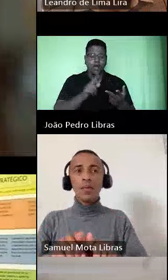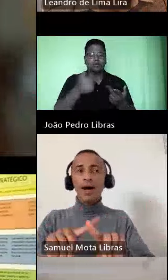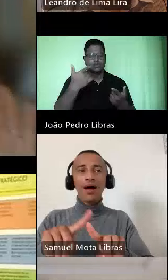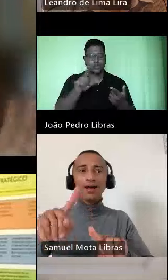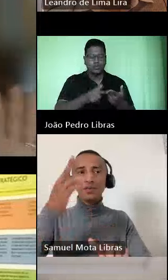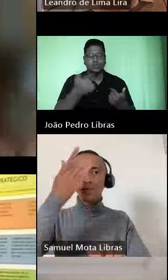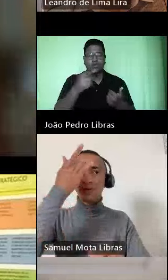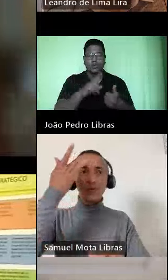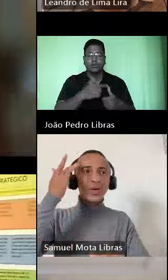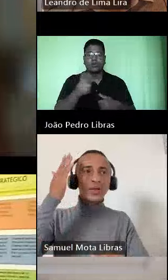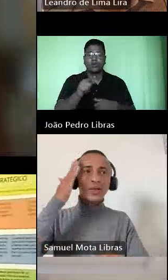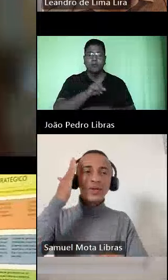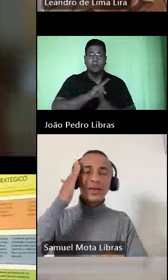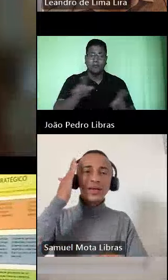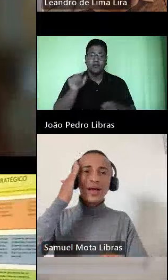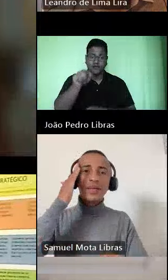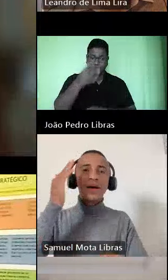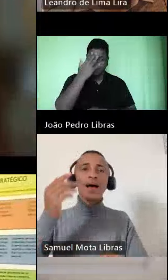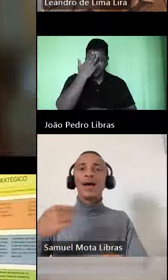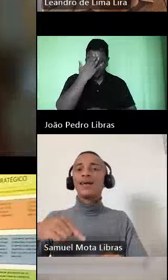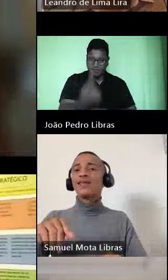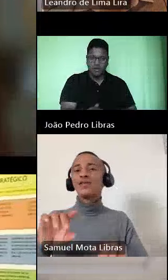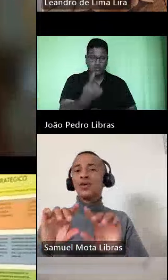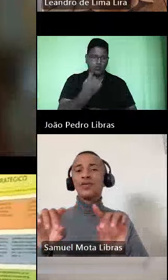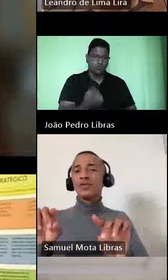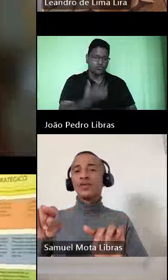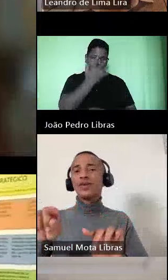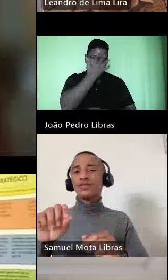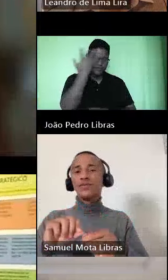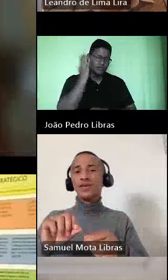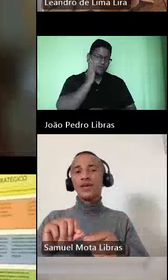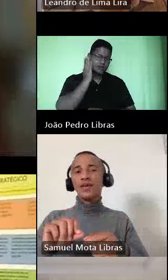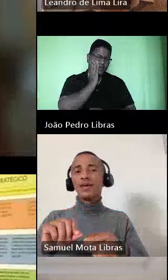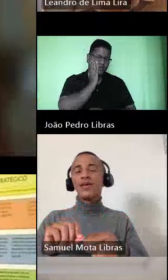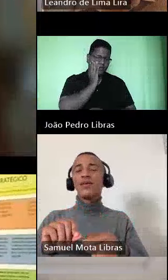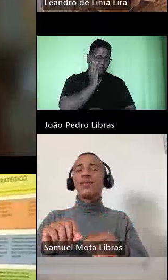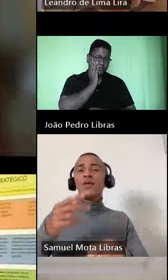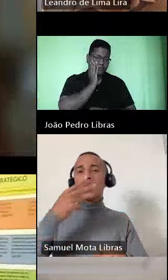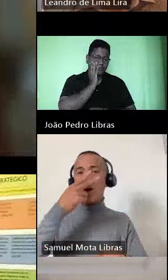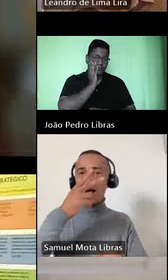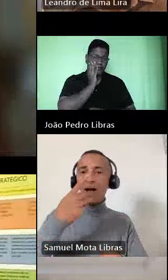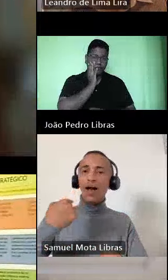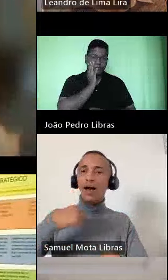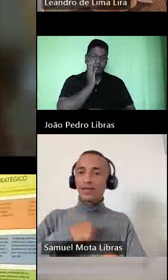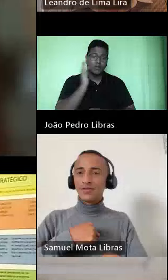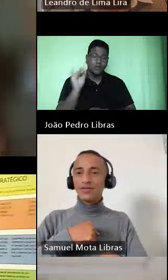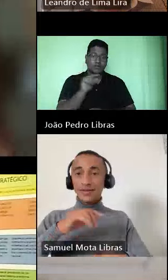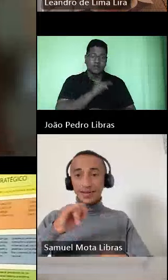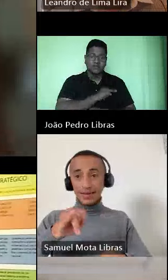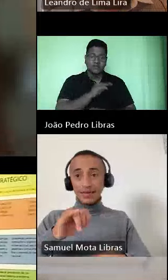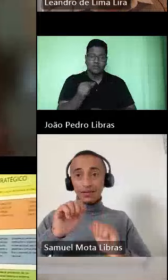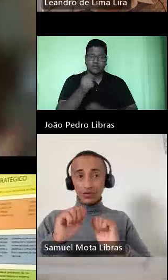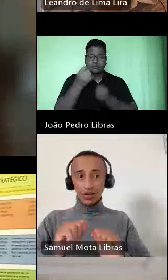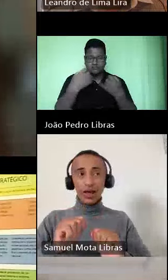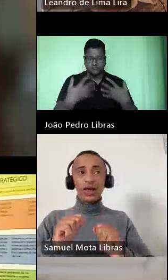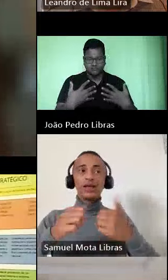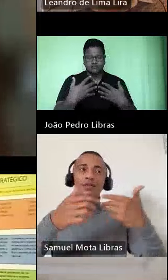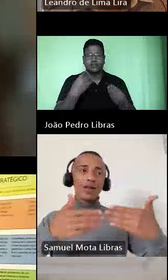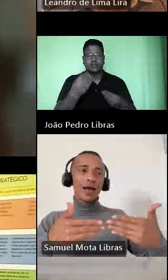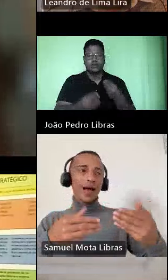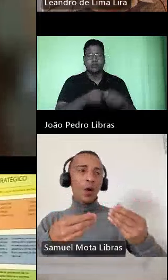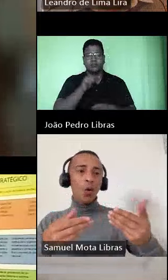você só você fez aquele negócio então assim eh acho que a gente se você pudesse falar isso como é que você funciona como é que você